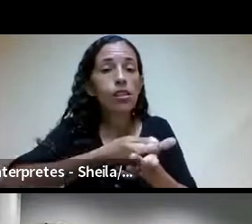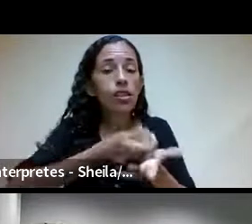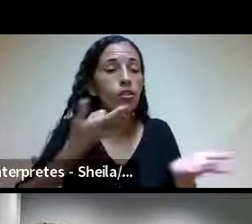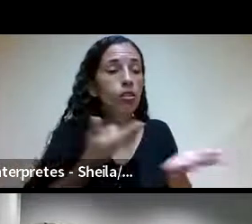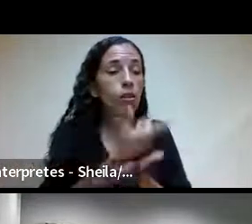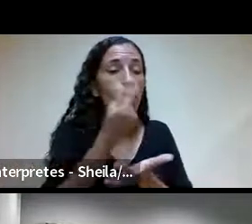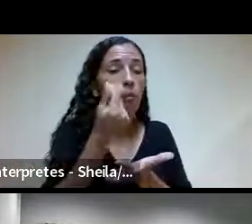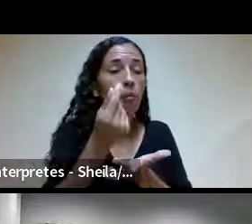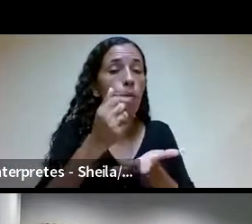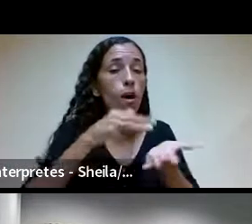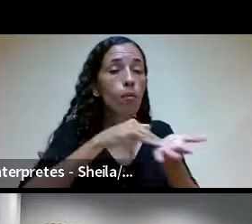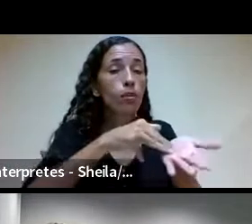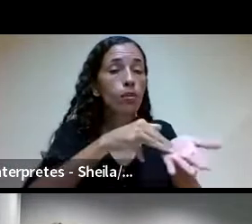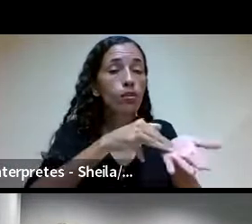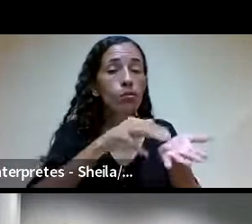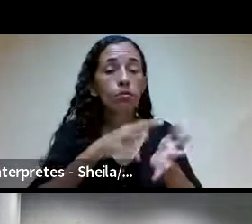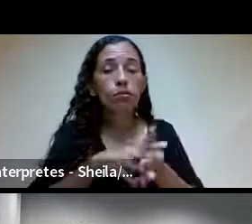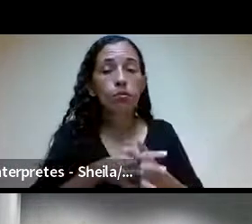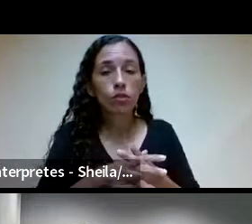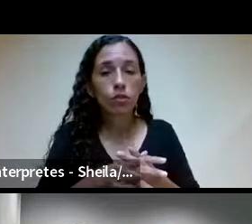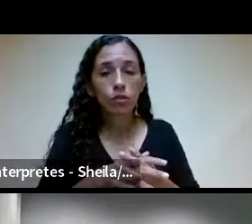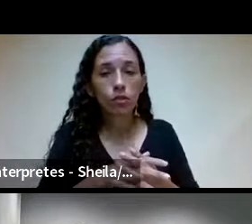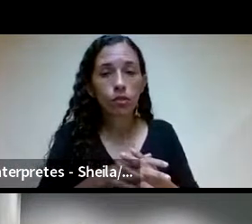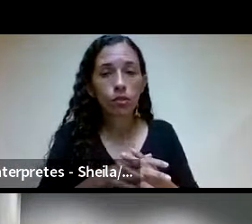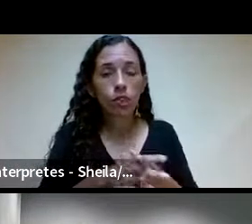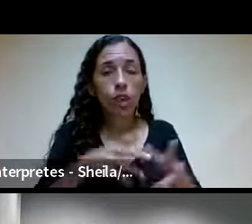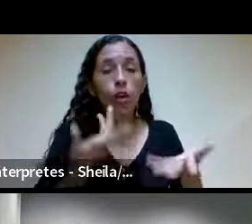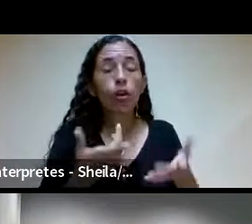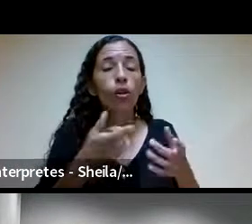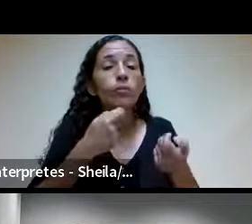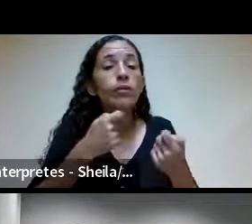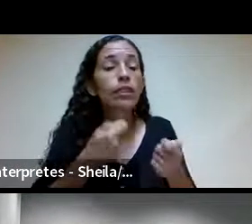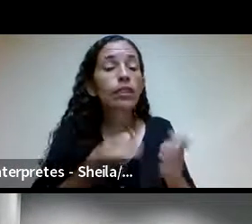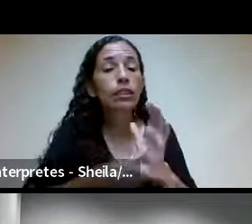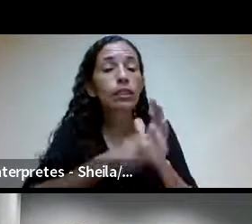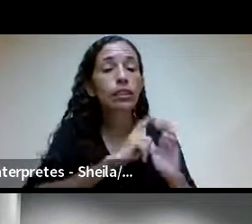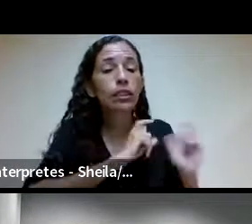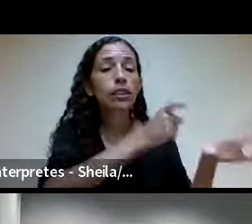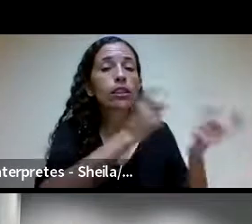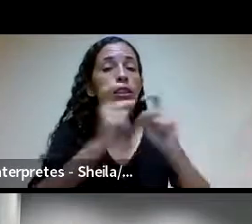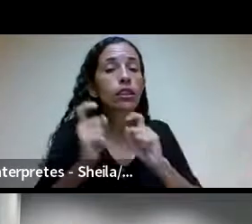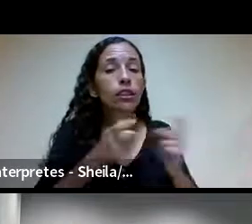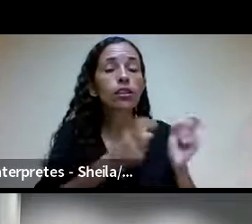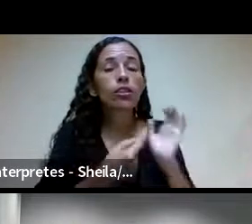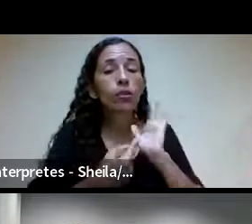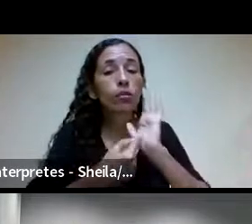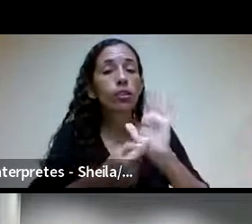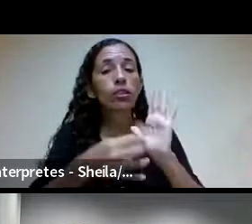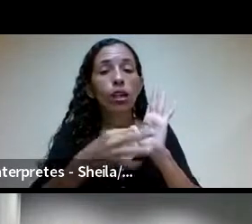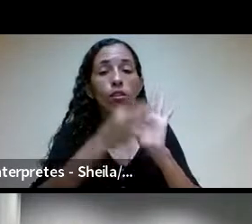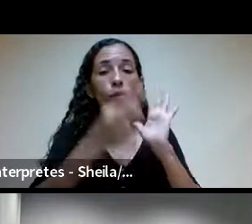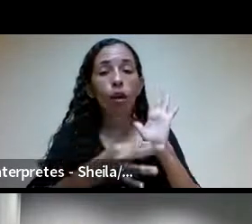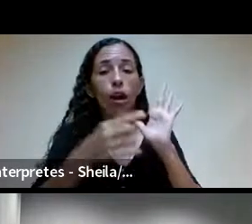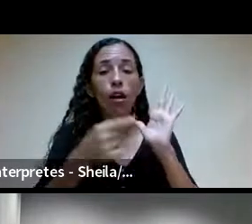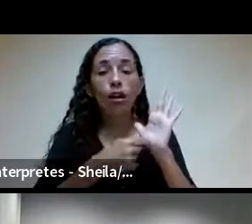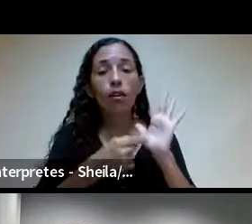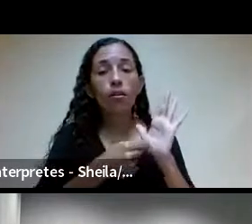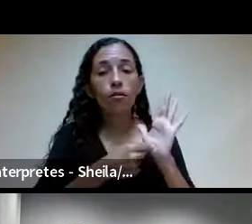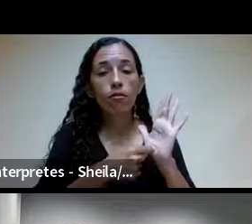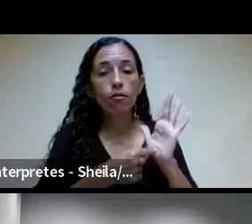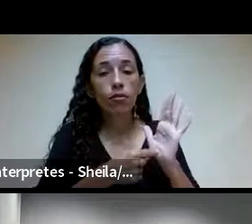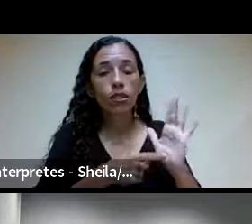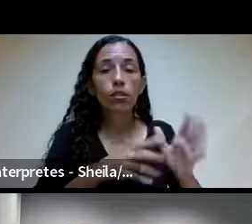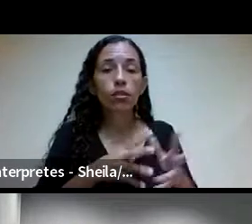própria tramitação, onde seriam discutidos os argumentos da então candidata representante. Quanto ao